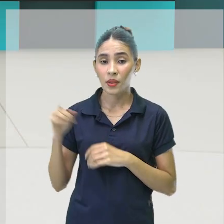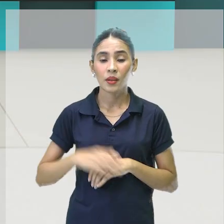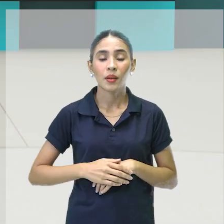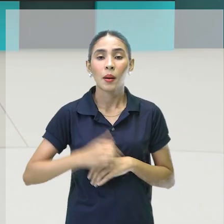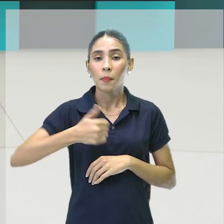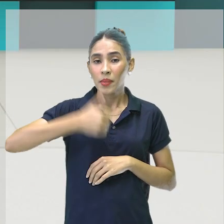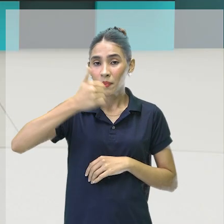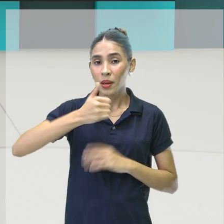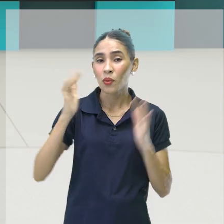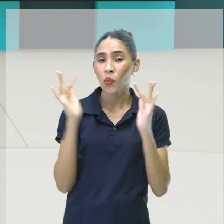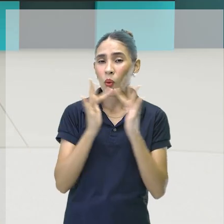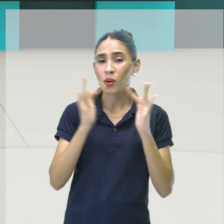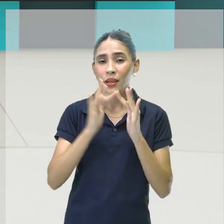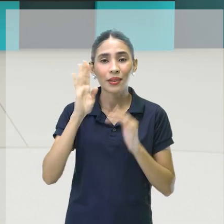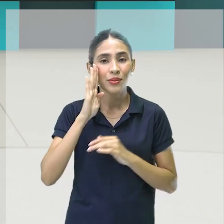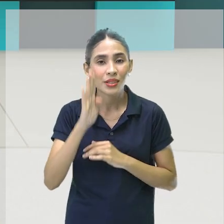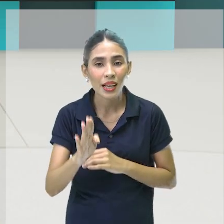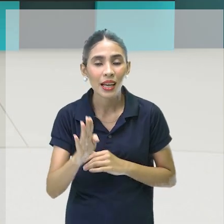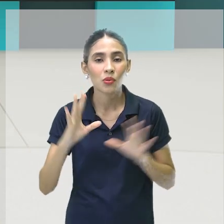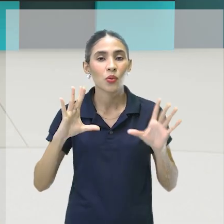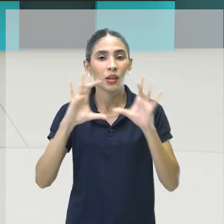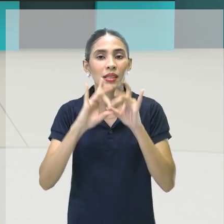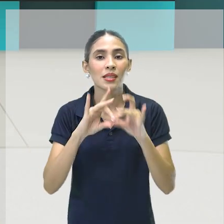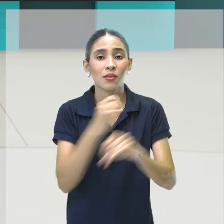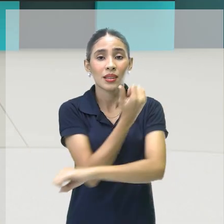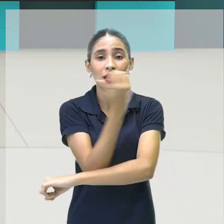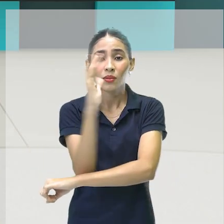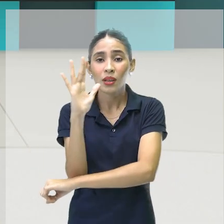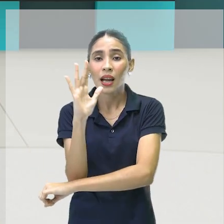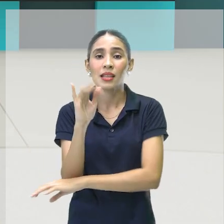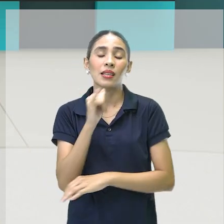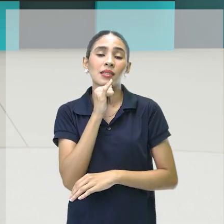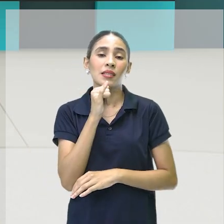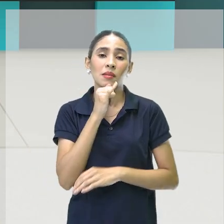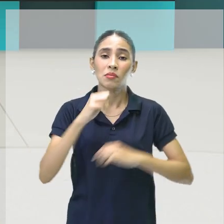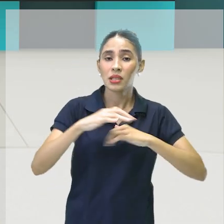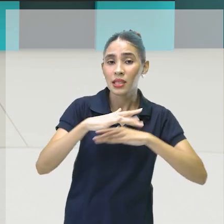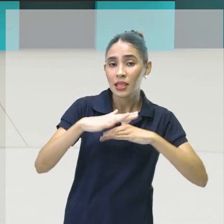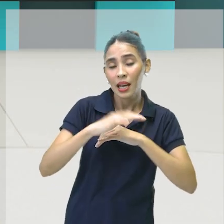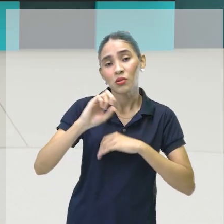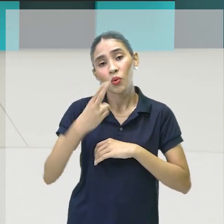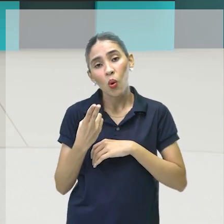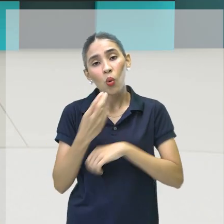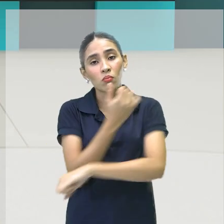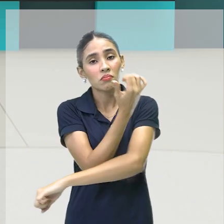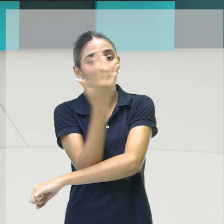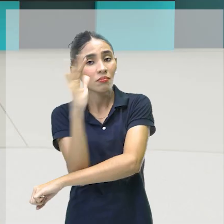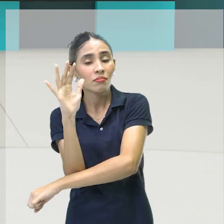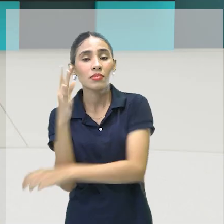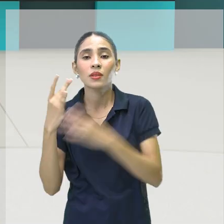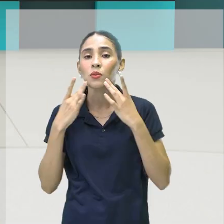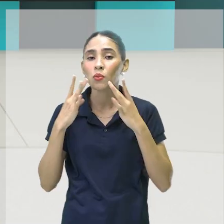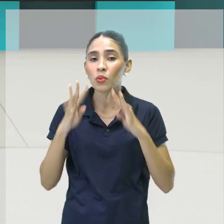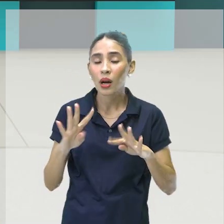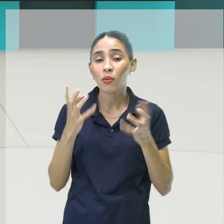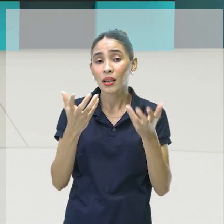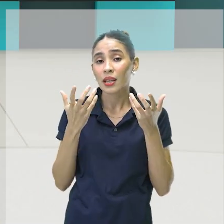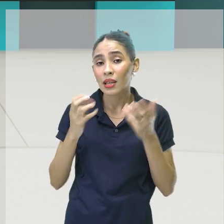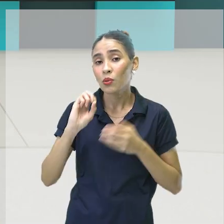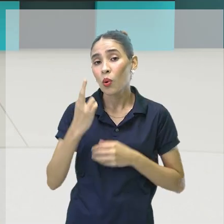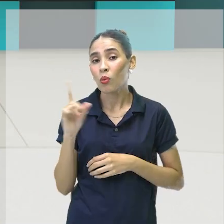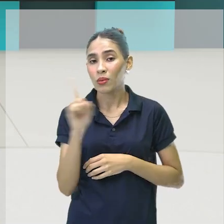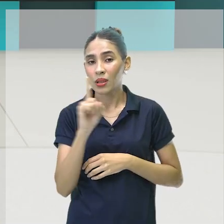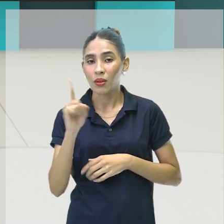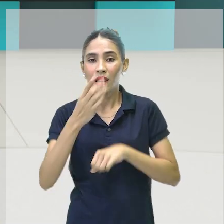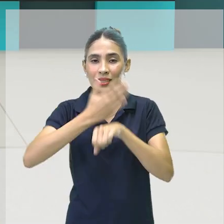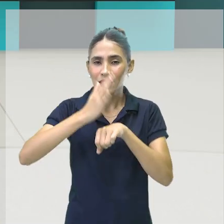contato direto e conexão com a natureza, seja no meio urbano ou seja realmente no ambiente natural. Querendo ou não, essas